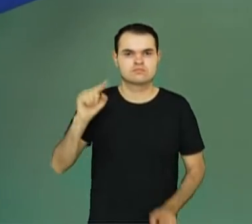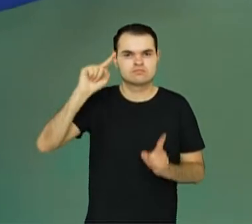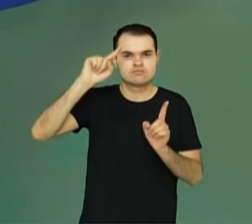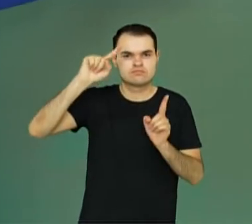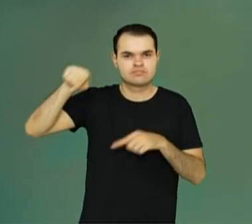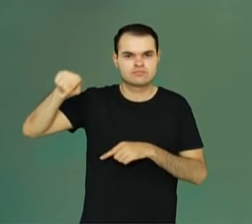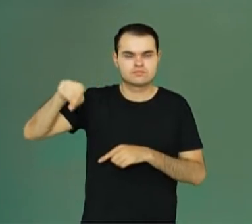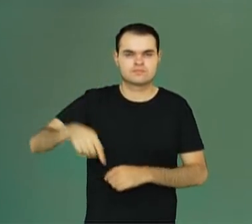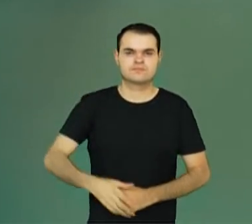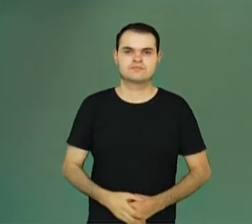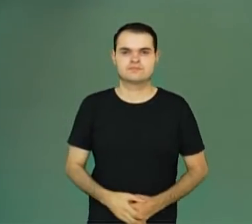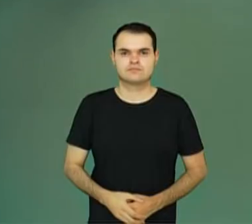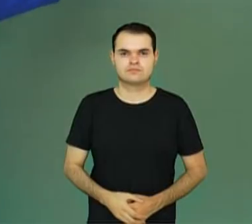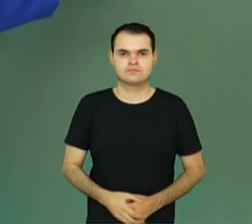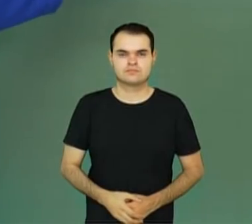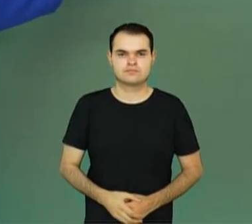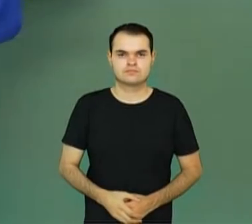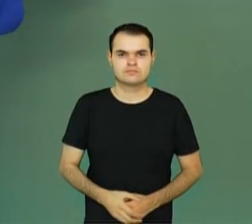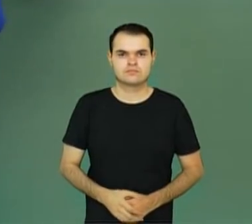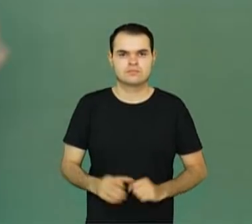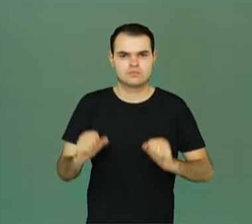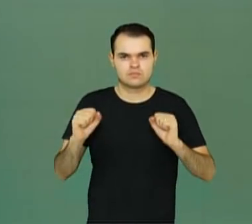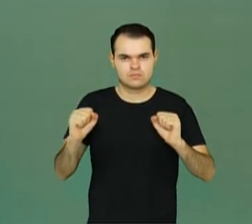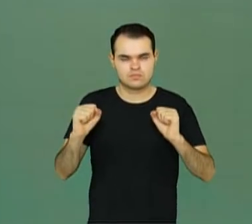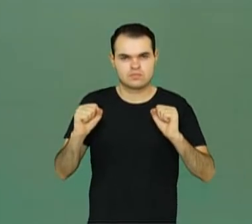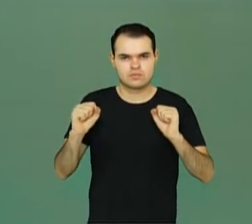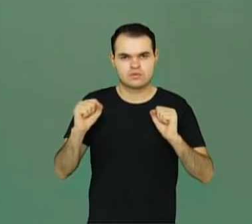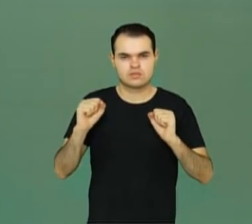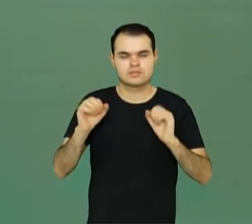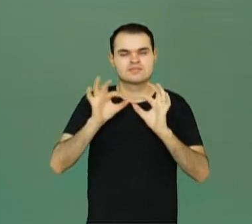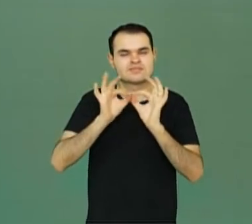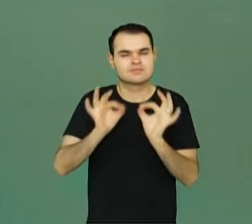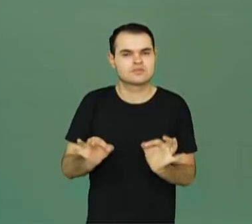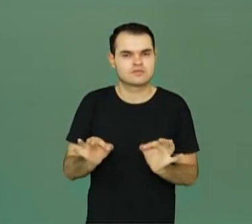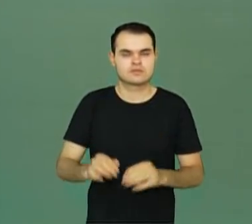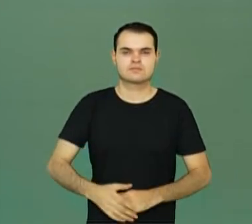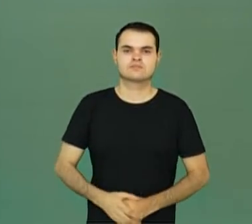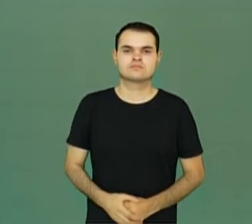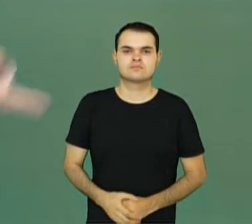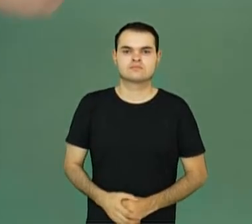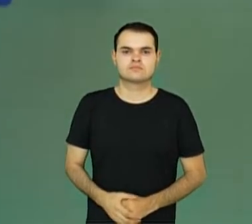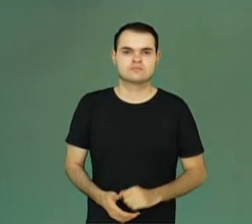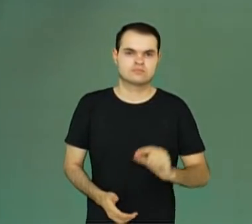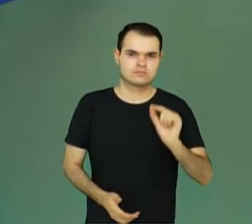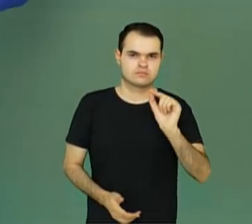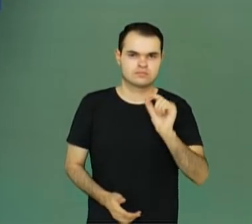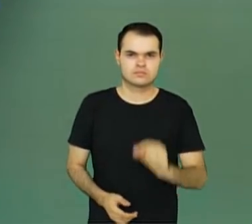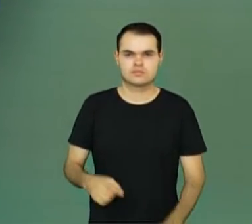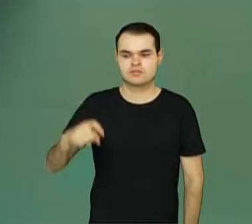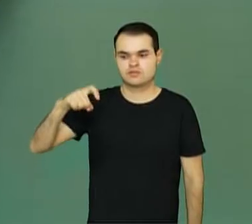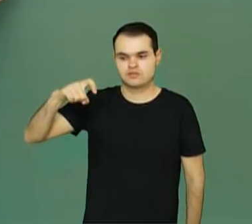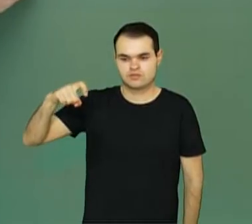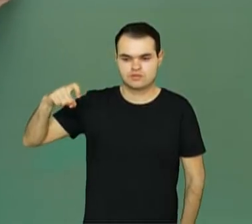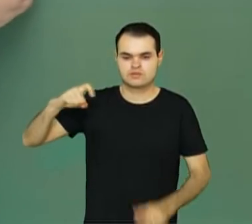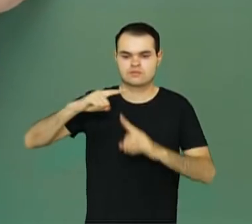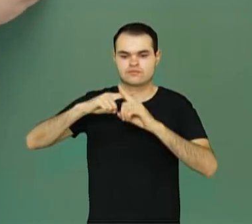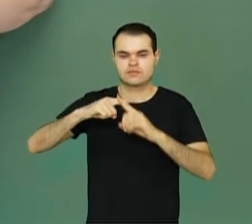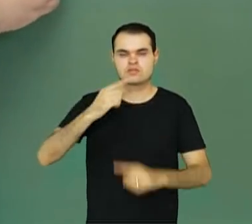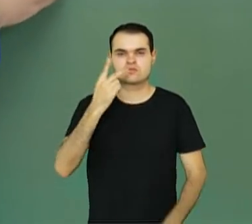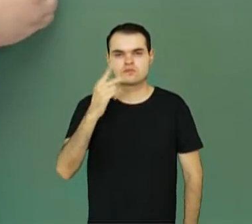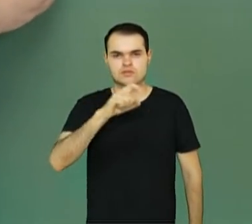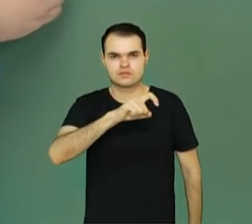estou no meio de uma multiplicação. Então, esse 2 com esse 2 eu posso simplificar. E fica o quê? X vezes 2x,